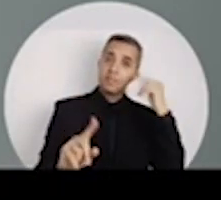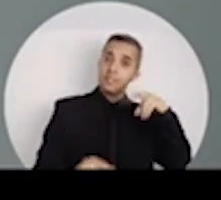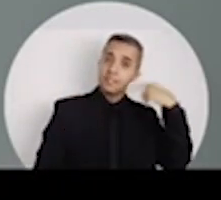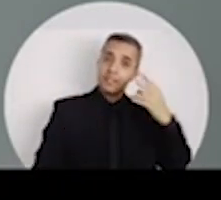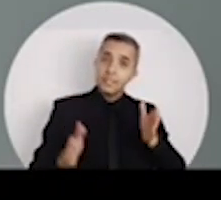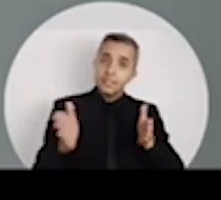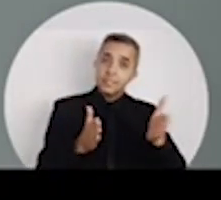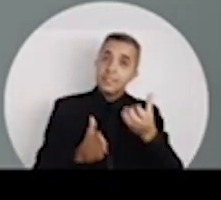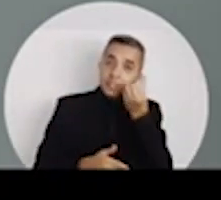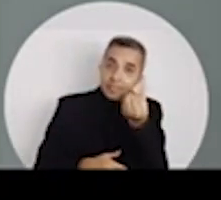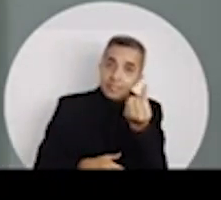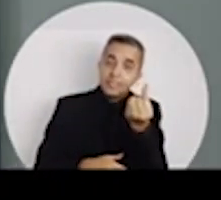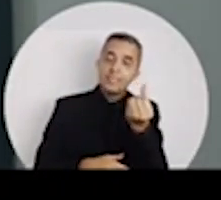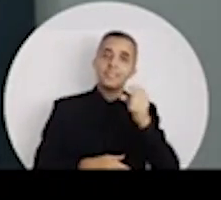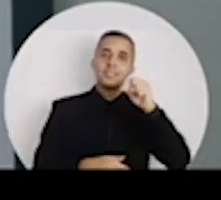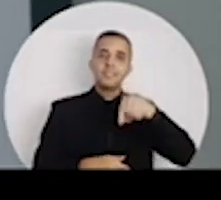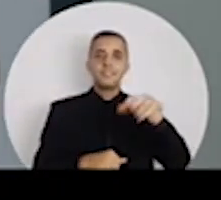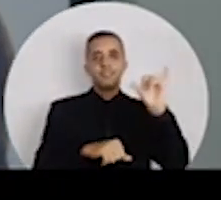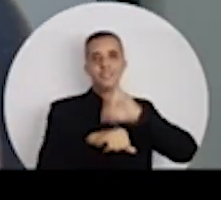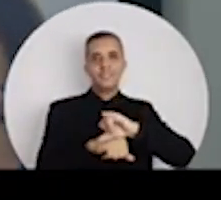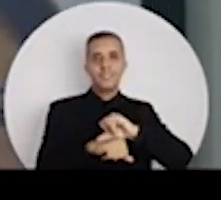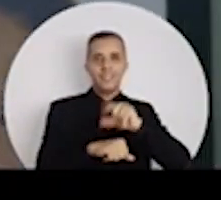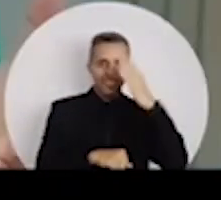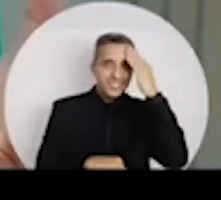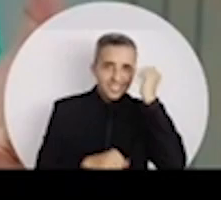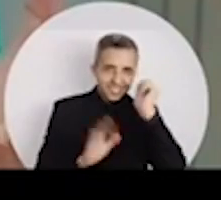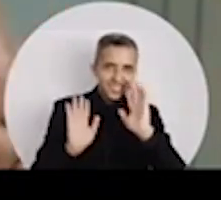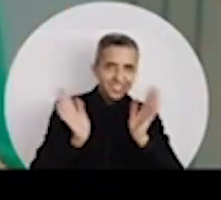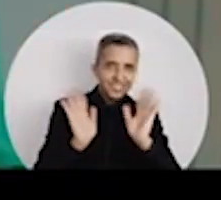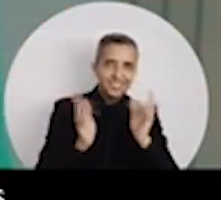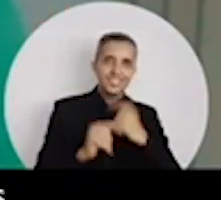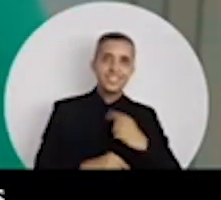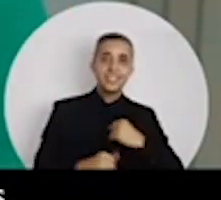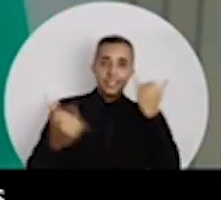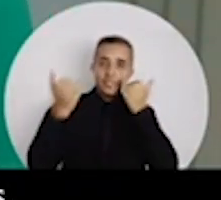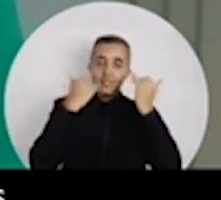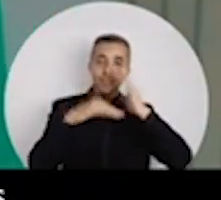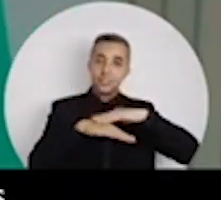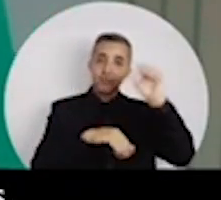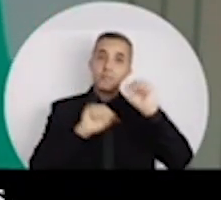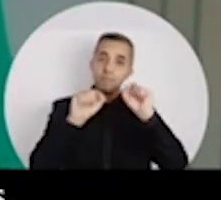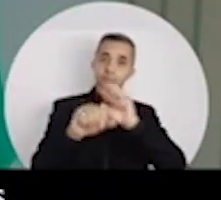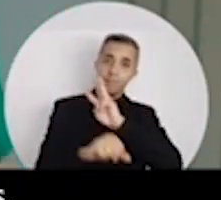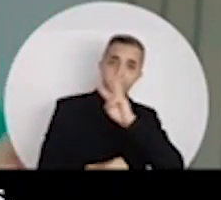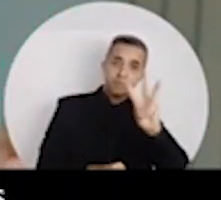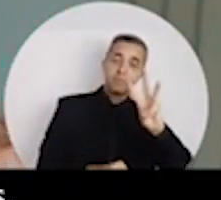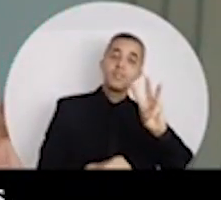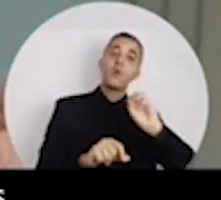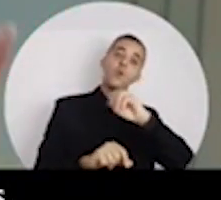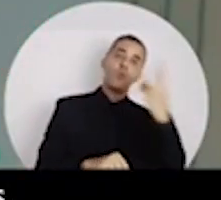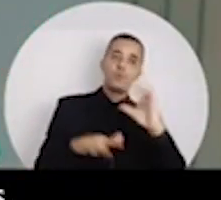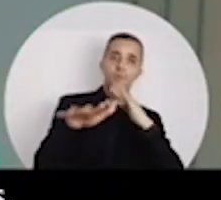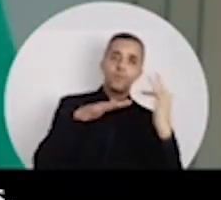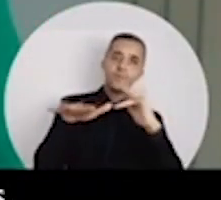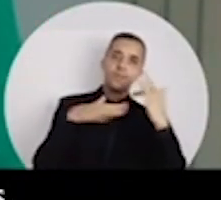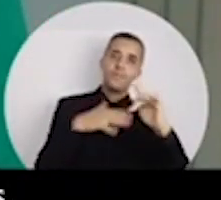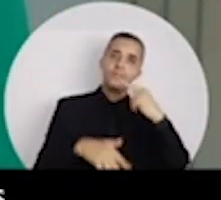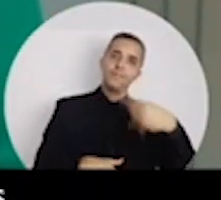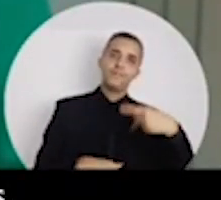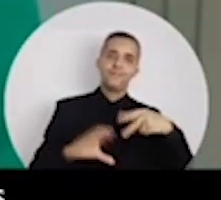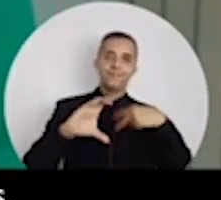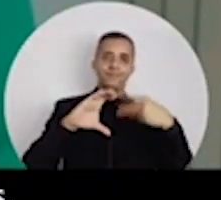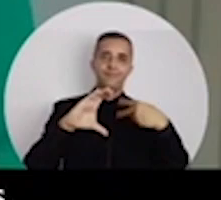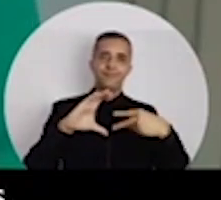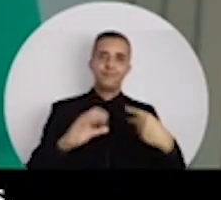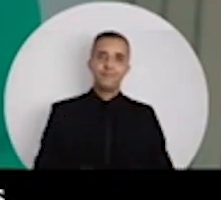na capital. Homenagem justíssima, não é? E você já sabe, né? É só acessar o site da Câmara para mais informações e nos seguir nas